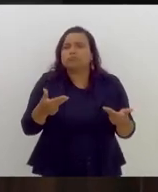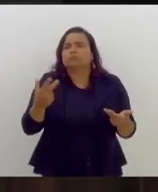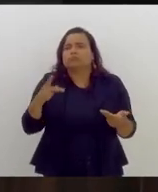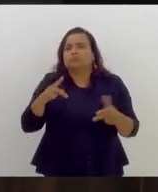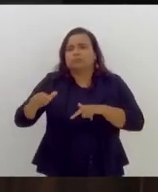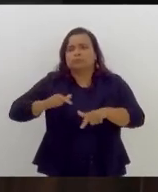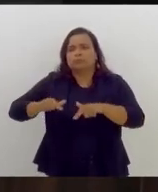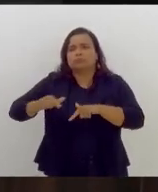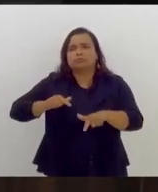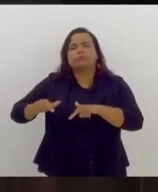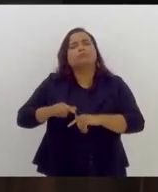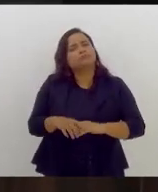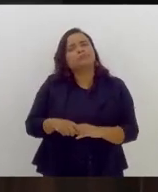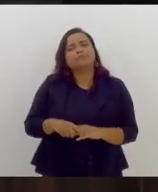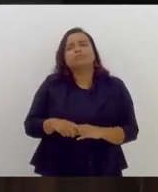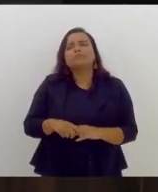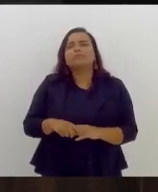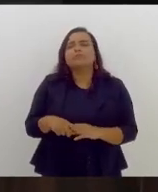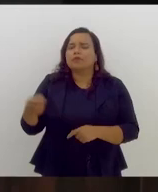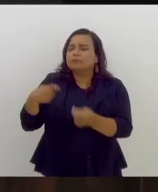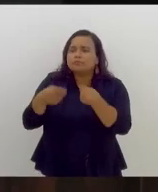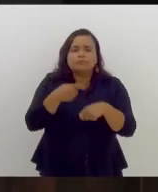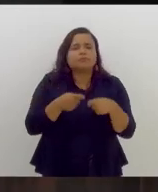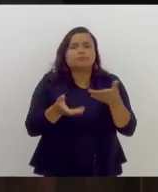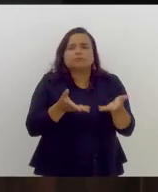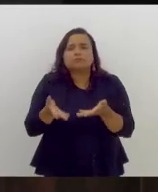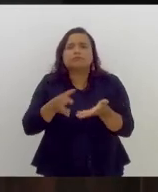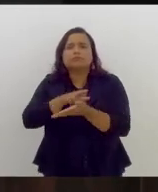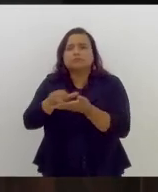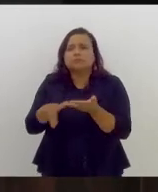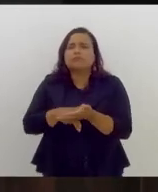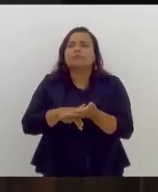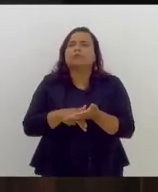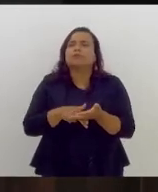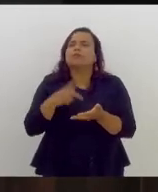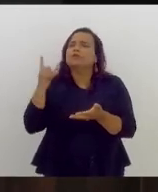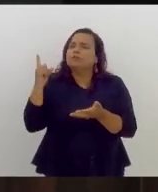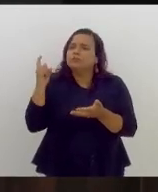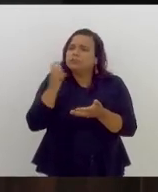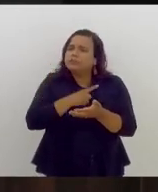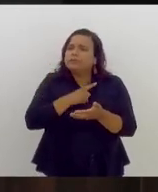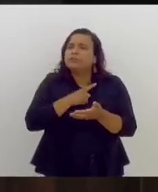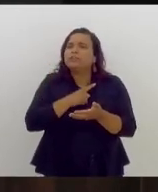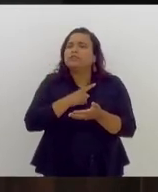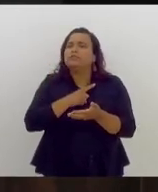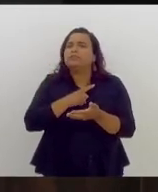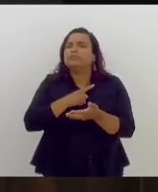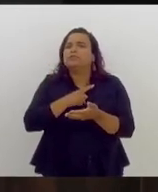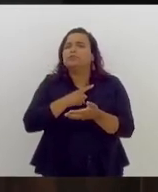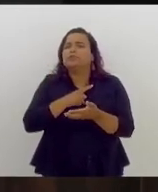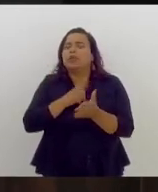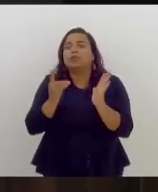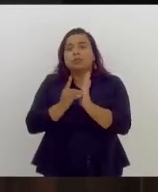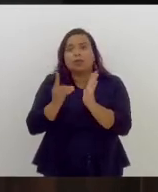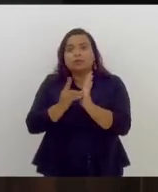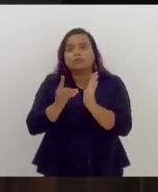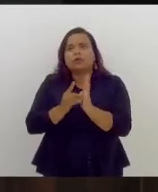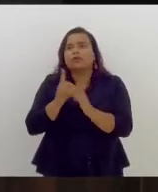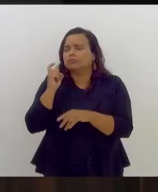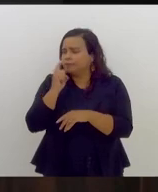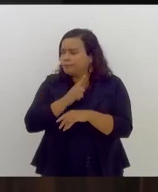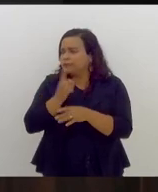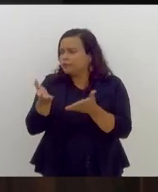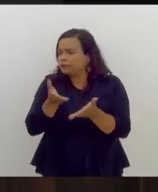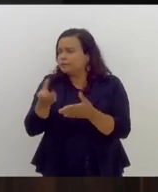Adolfo vem administrando o tão difícil órgão chamado Detran, e